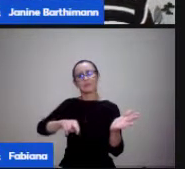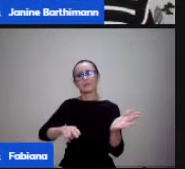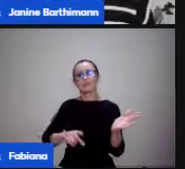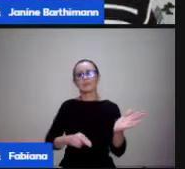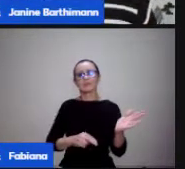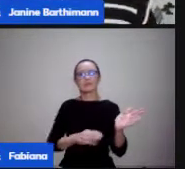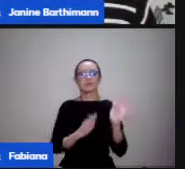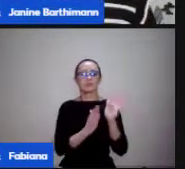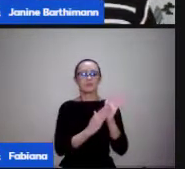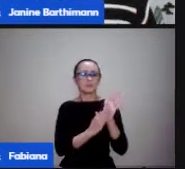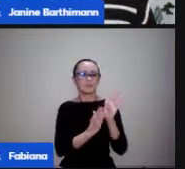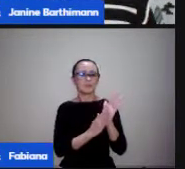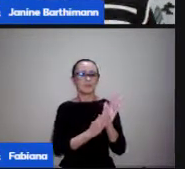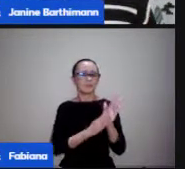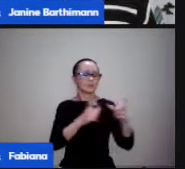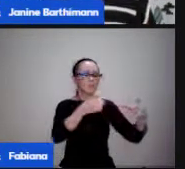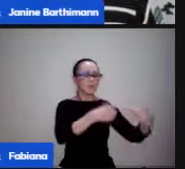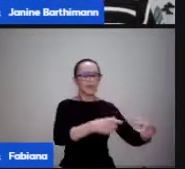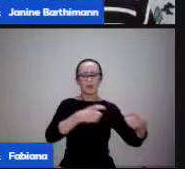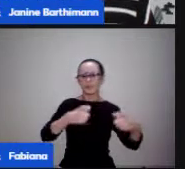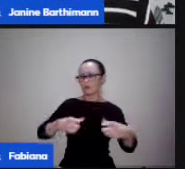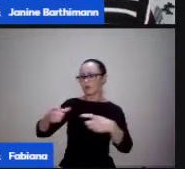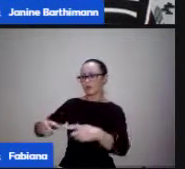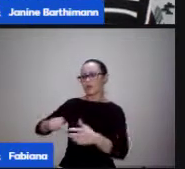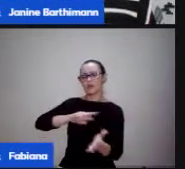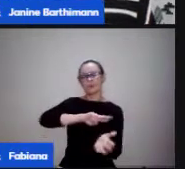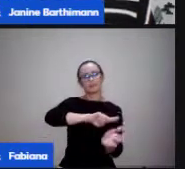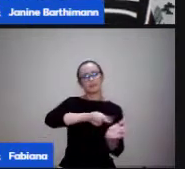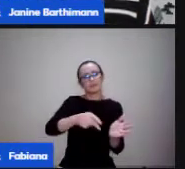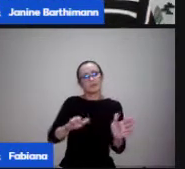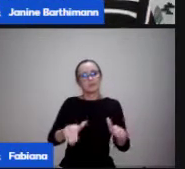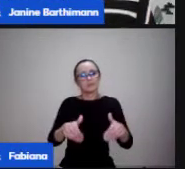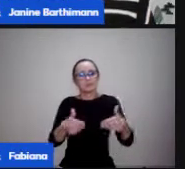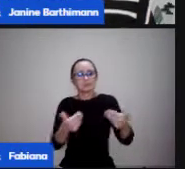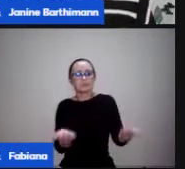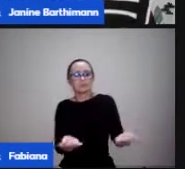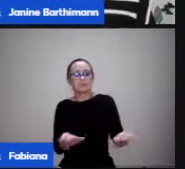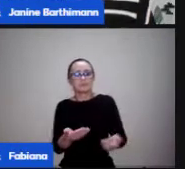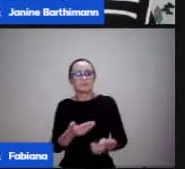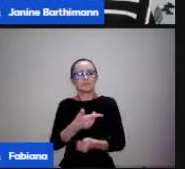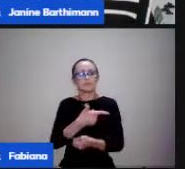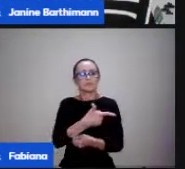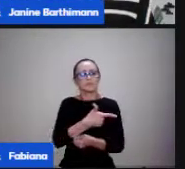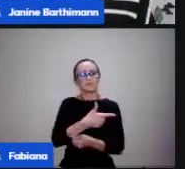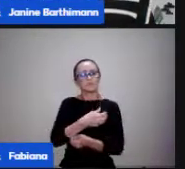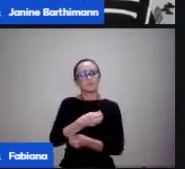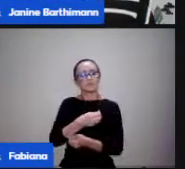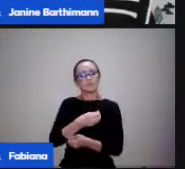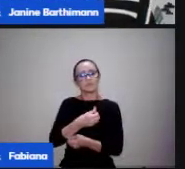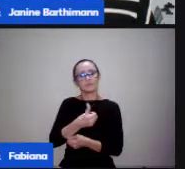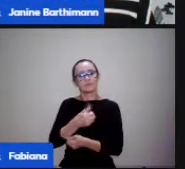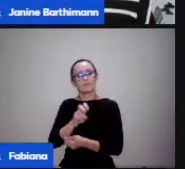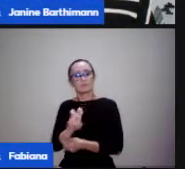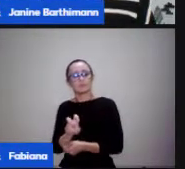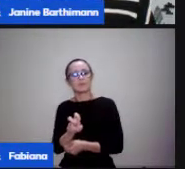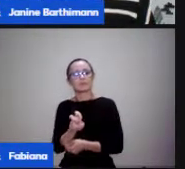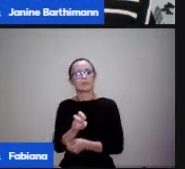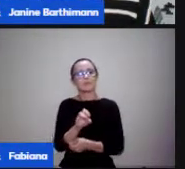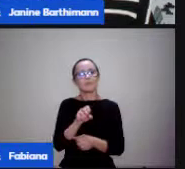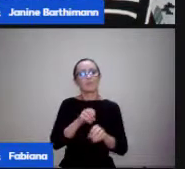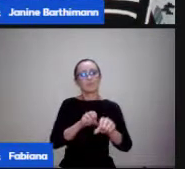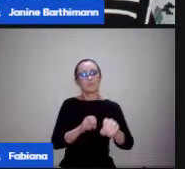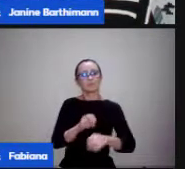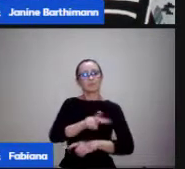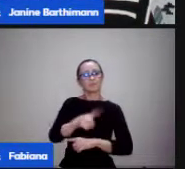momentos, em múltiplos espaços. Nesse sentido, Moran 2015 relaciona o ensino híbrido como um conceito